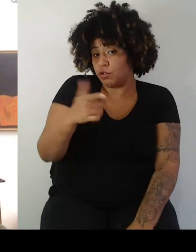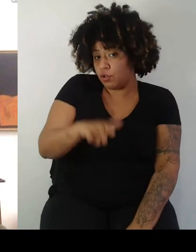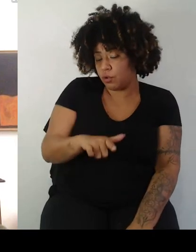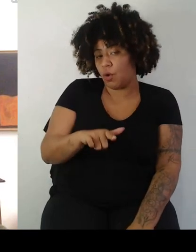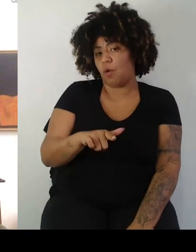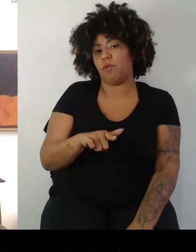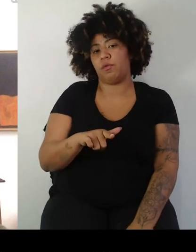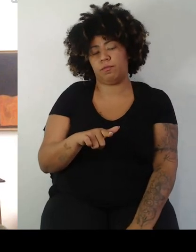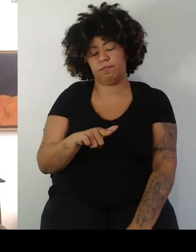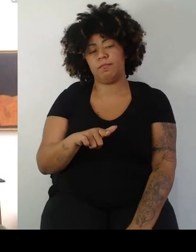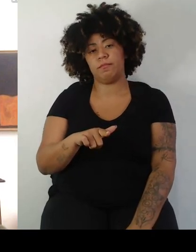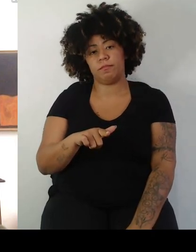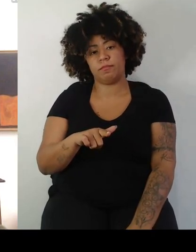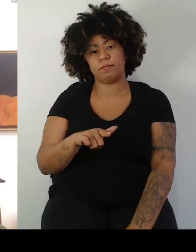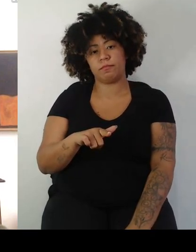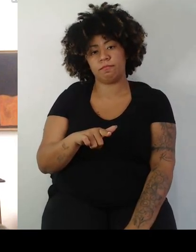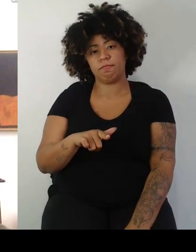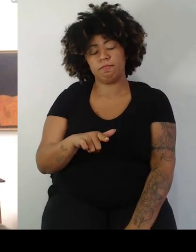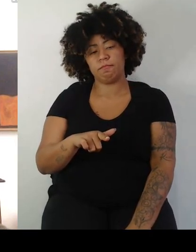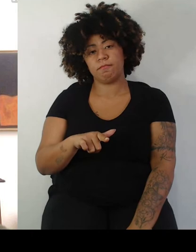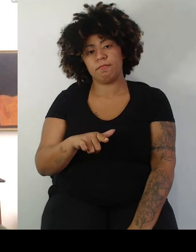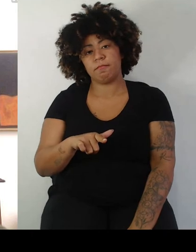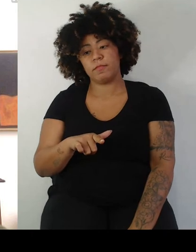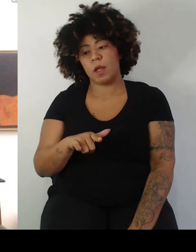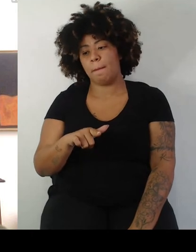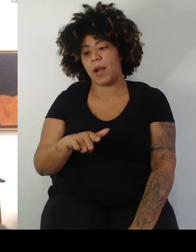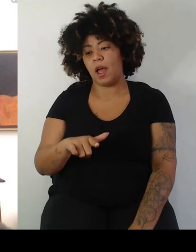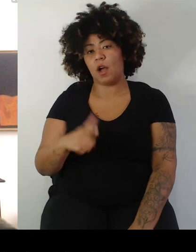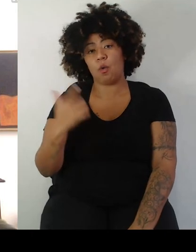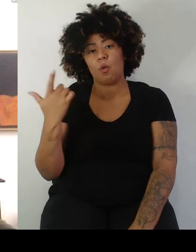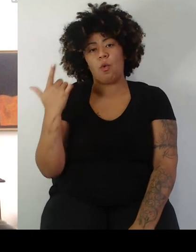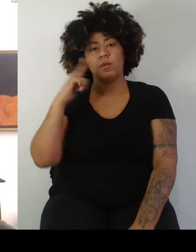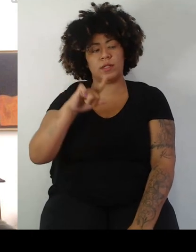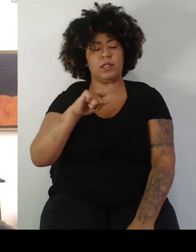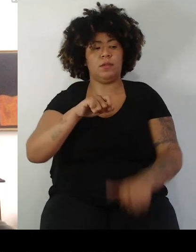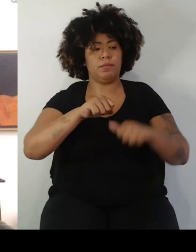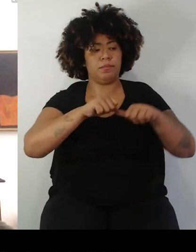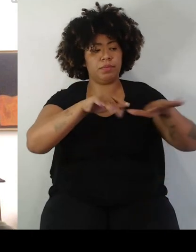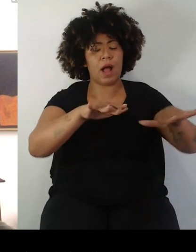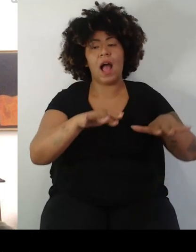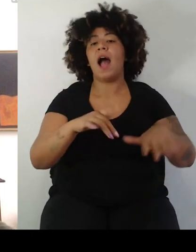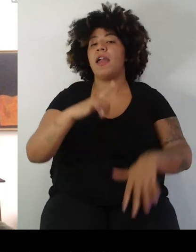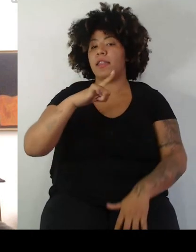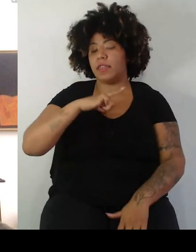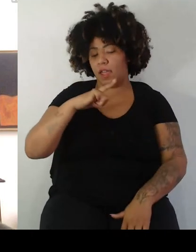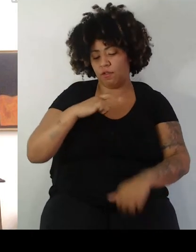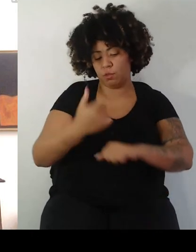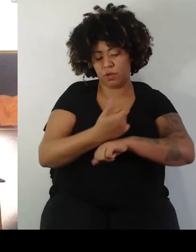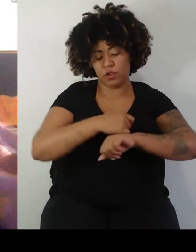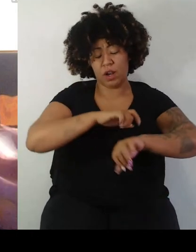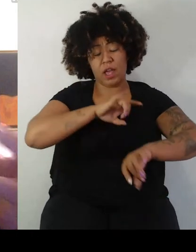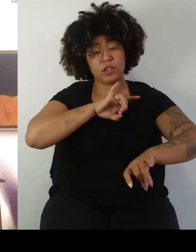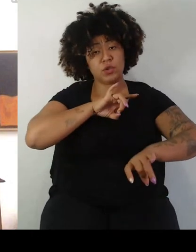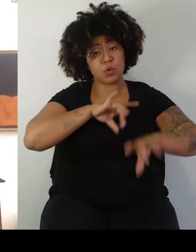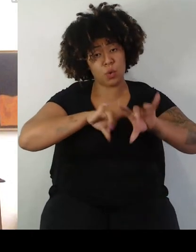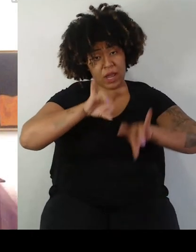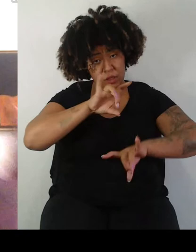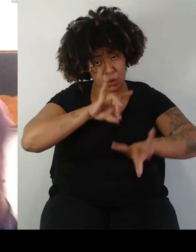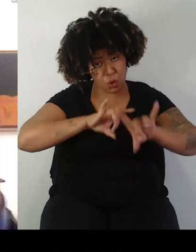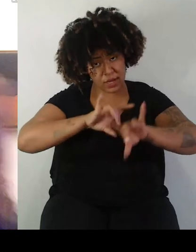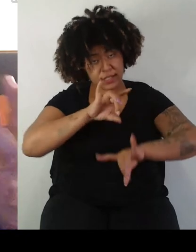comodato por essas obras e os curadores excelentes fizeram um trabalho muito bom nesse